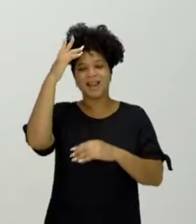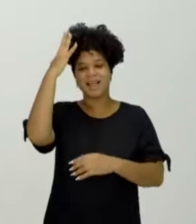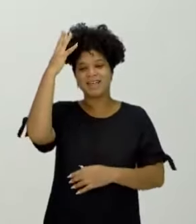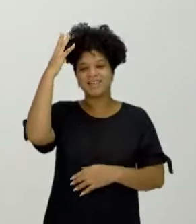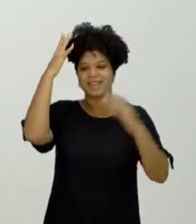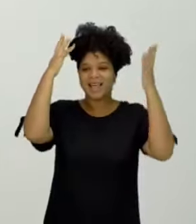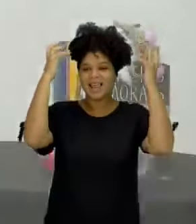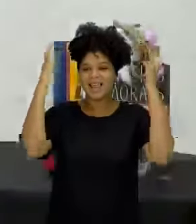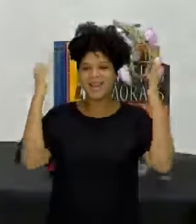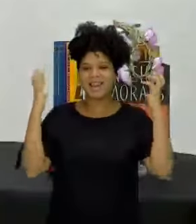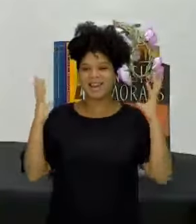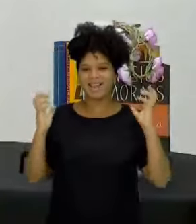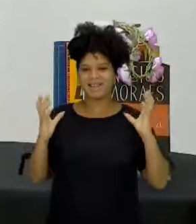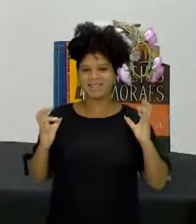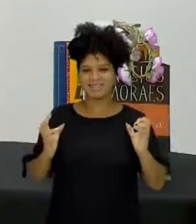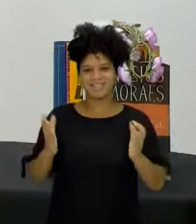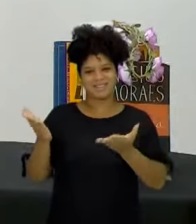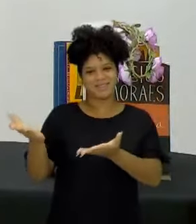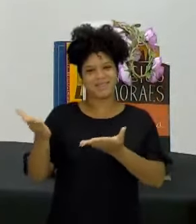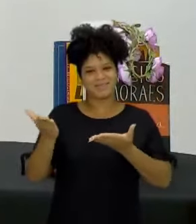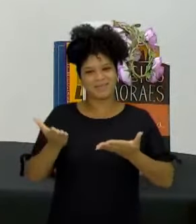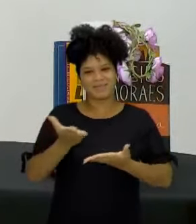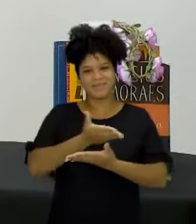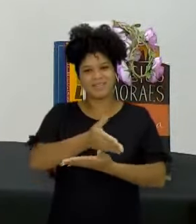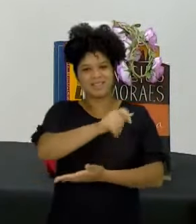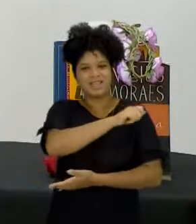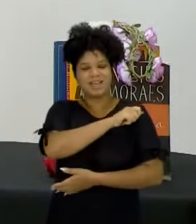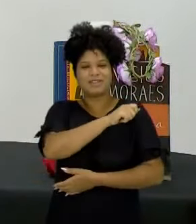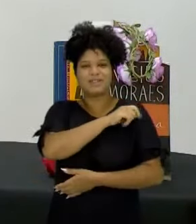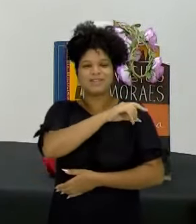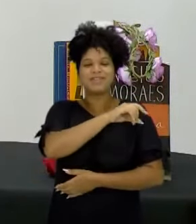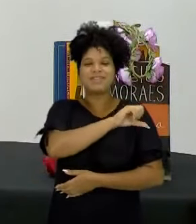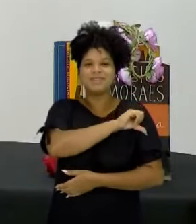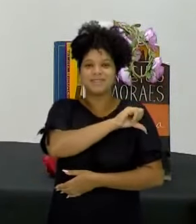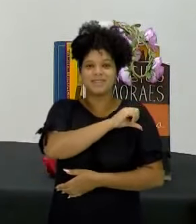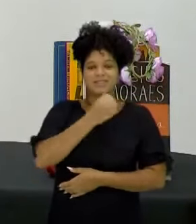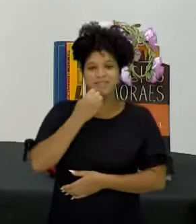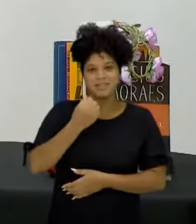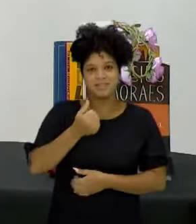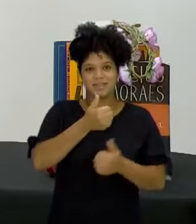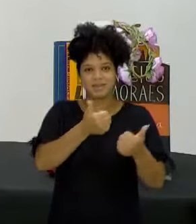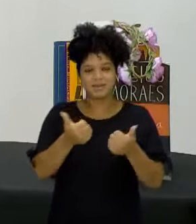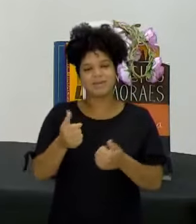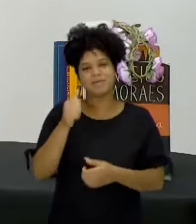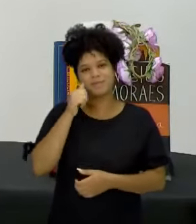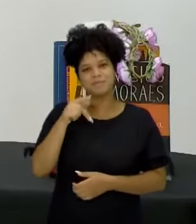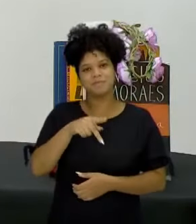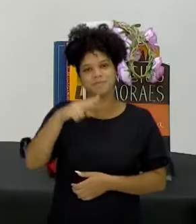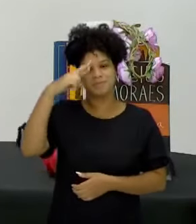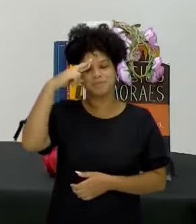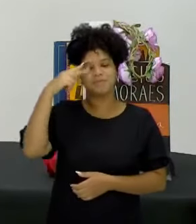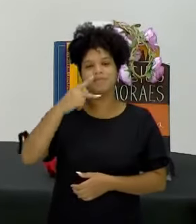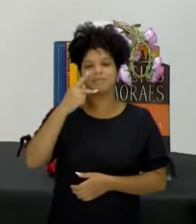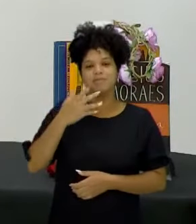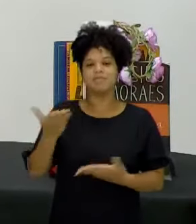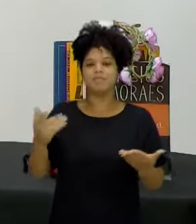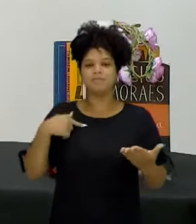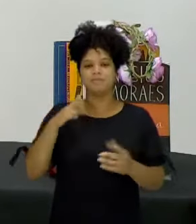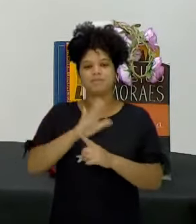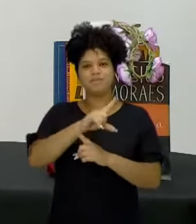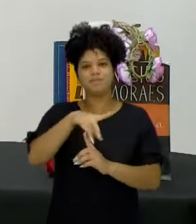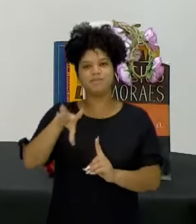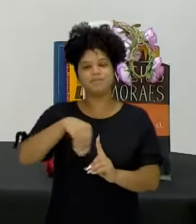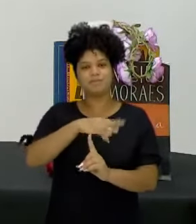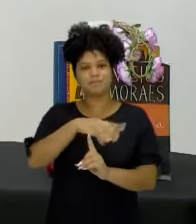Welcome, Elaine. Olá, alunos do nono ano, tudo bem? Como a Pro disse, sou a professora Elaine, vou moderar a aula